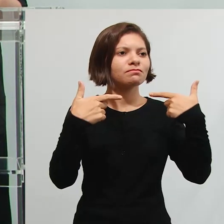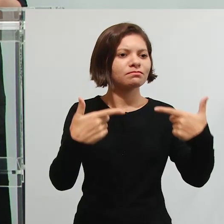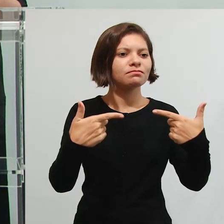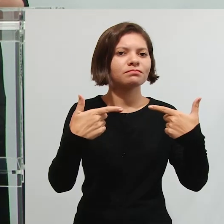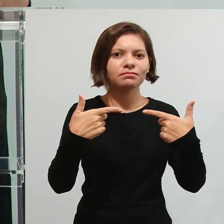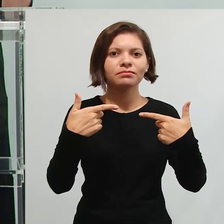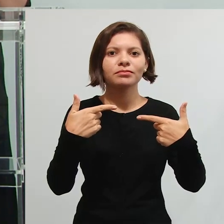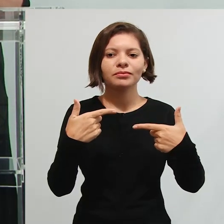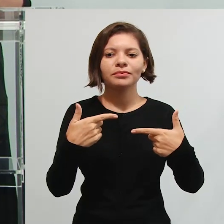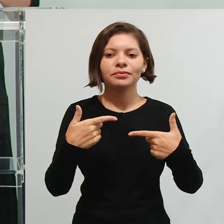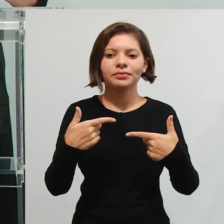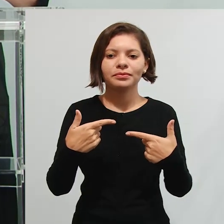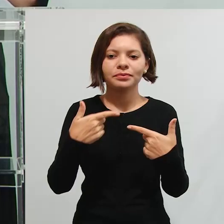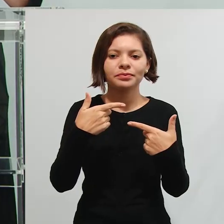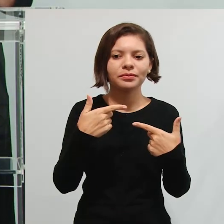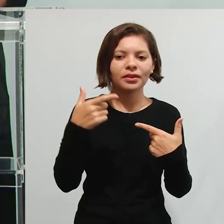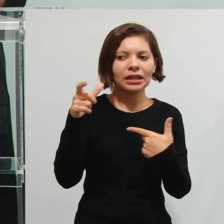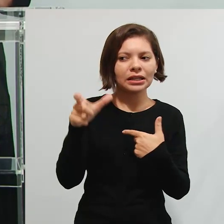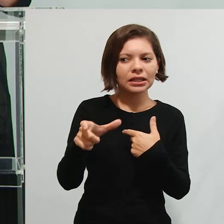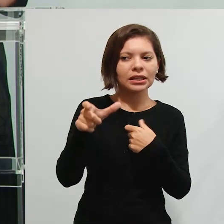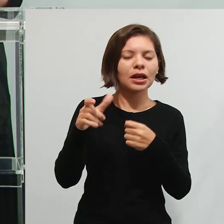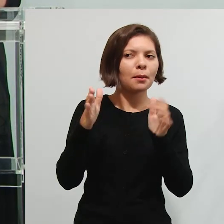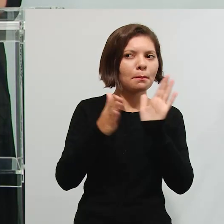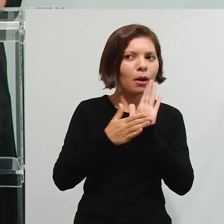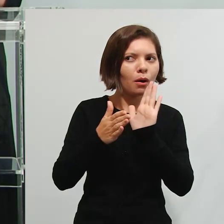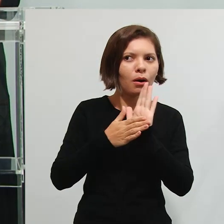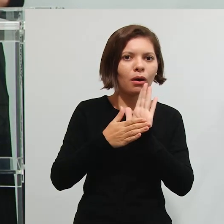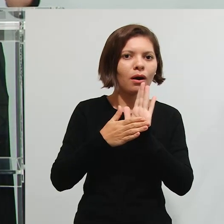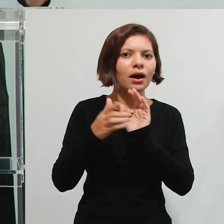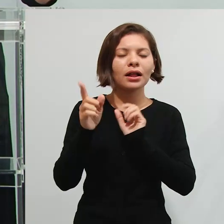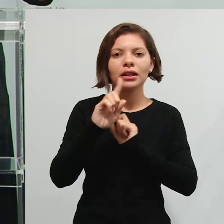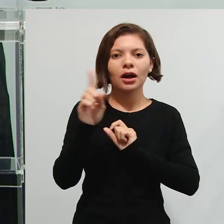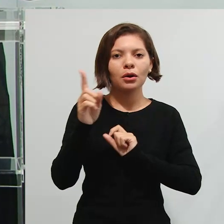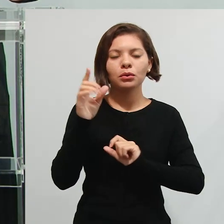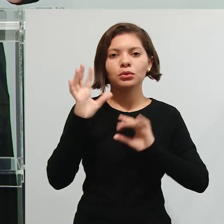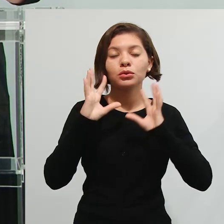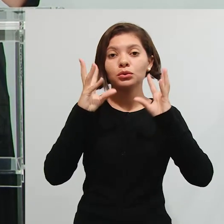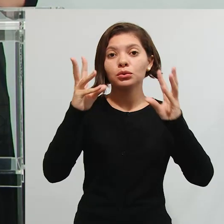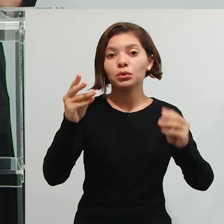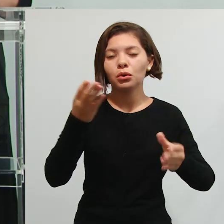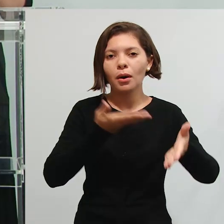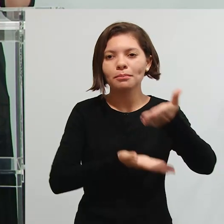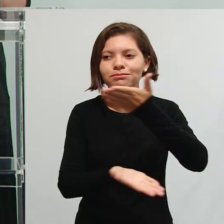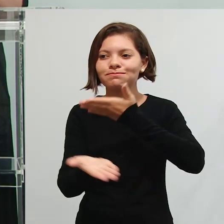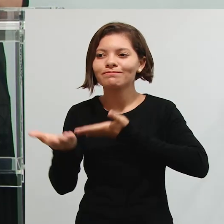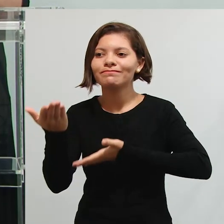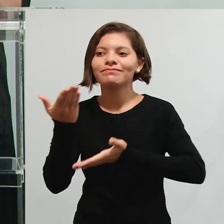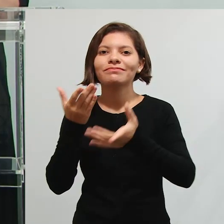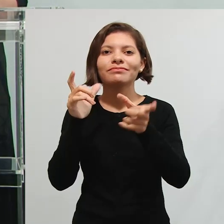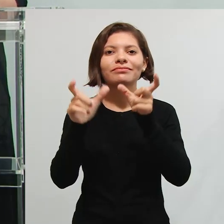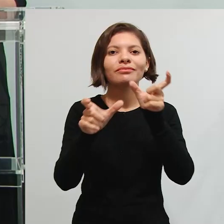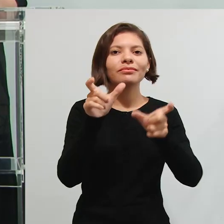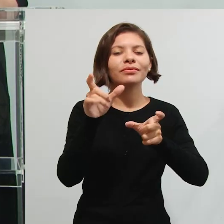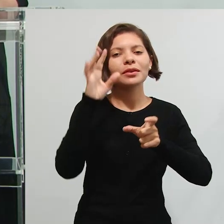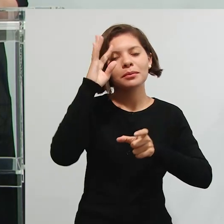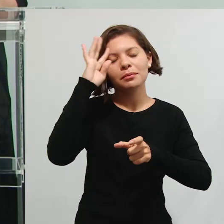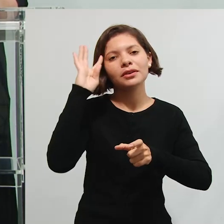alguma ação e né Aliás não o pesquisador propondo mas todos né juntos eh